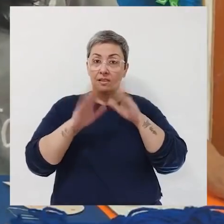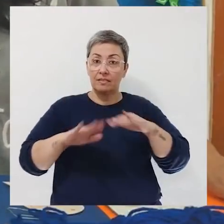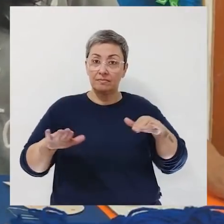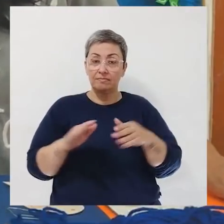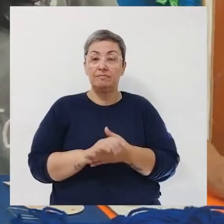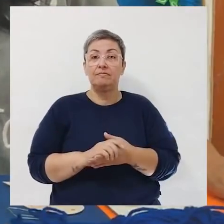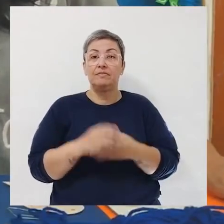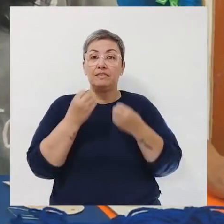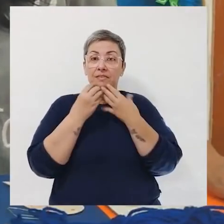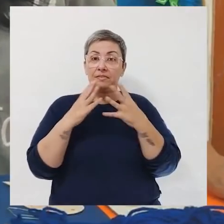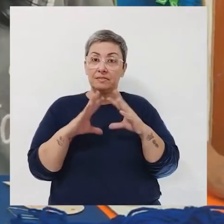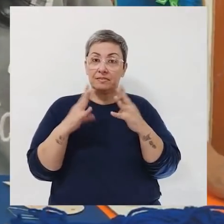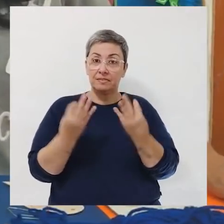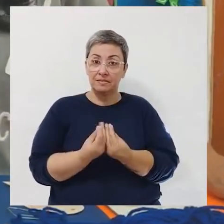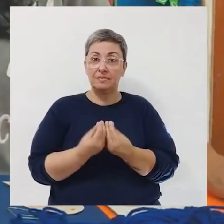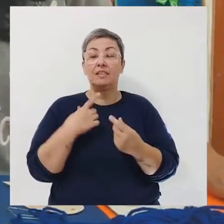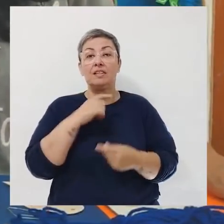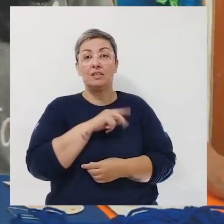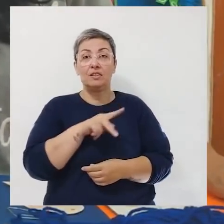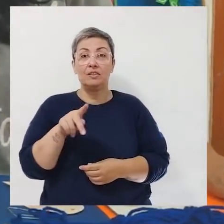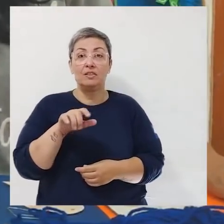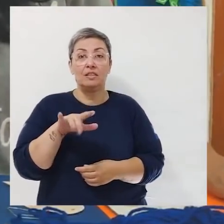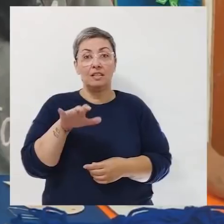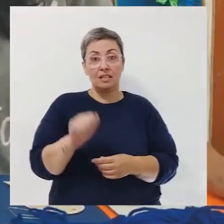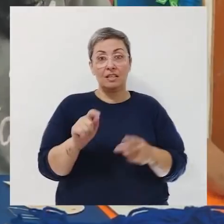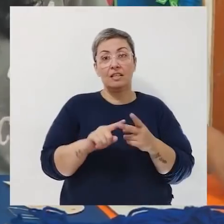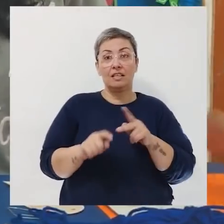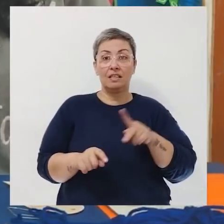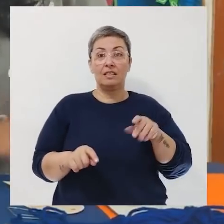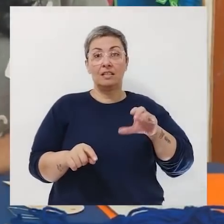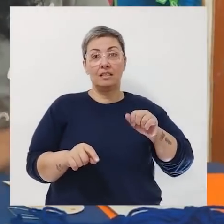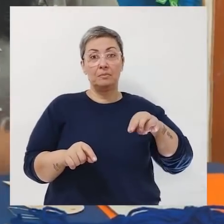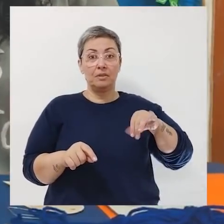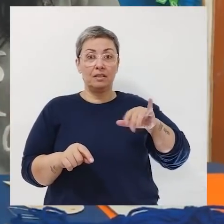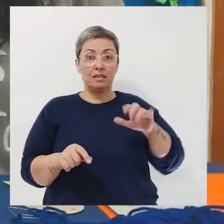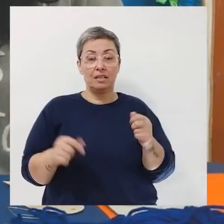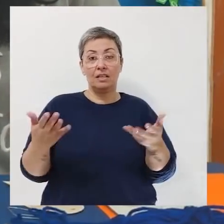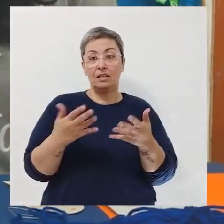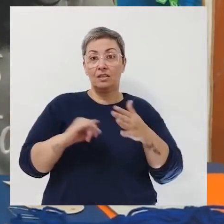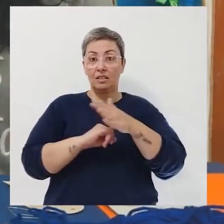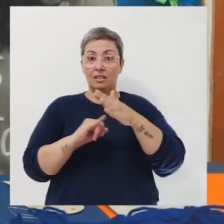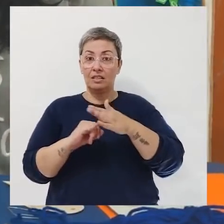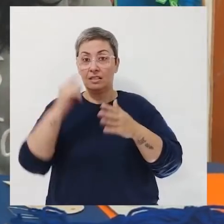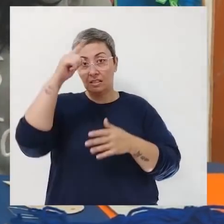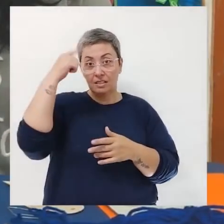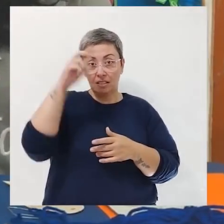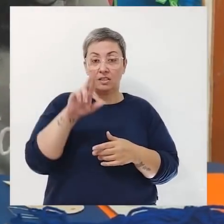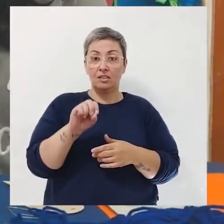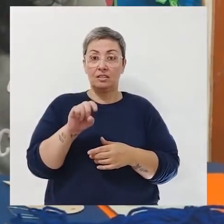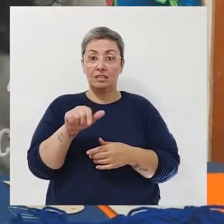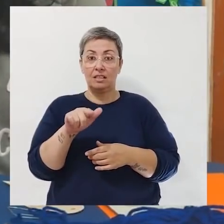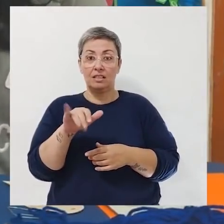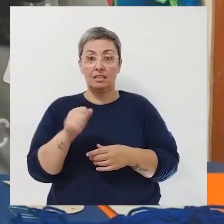Olá, crianças! Olá, famílias! Eu sou a professora Lelis. E eu sou a professora Camila. Nós somos do Instituto Santa Rosália